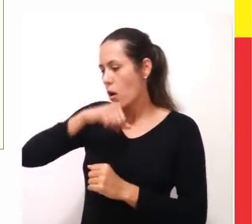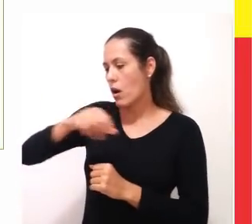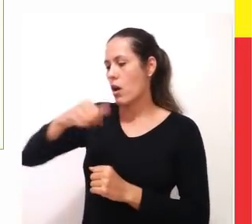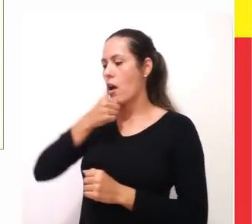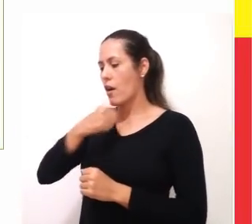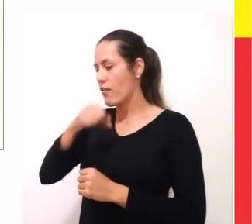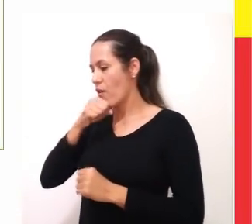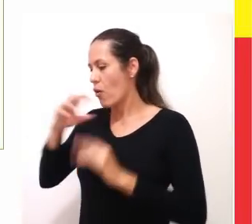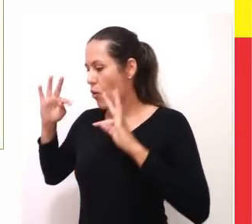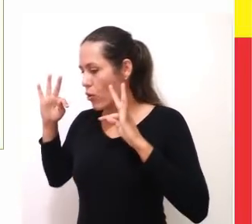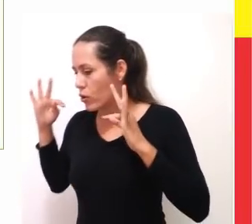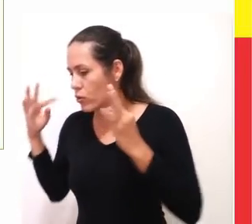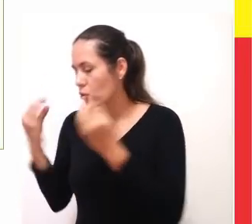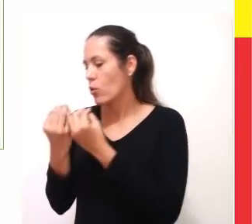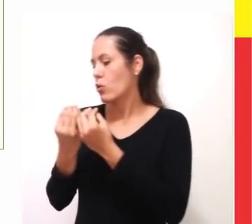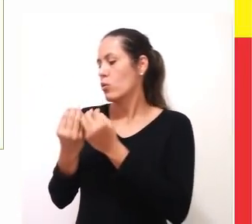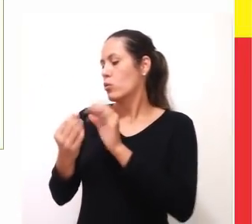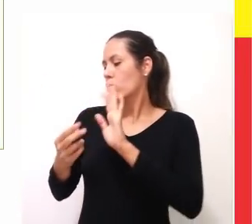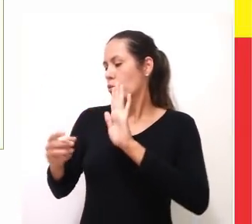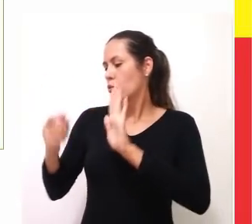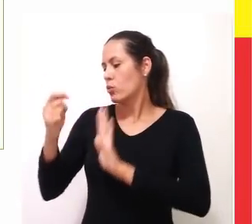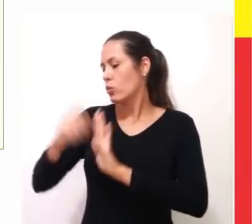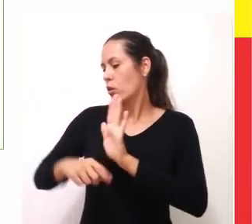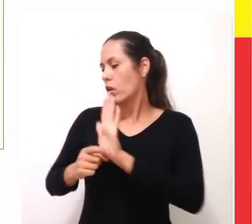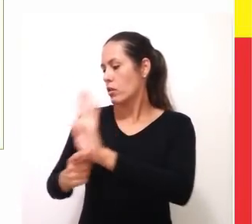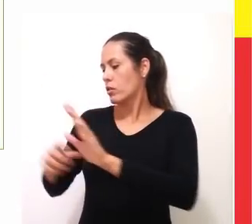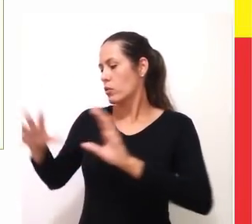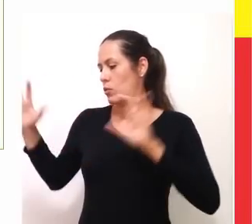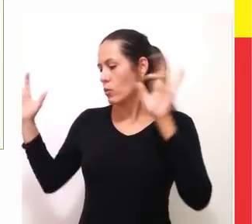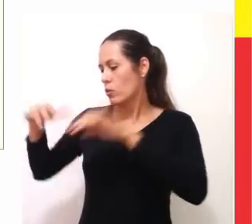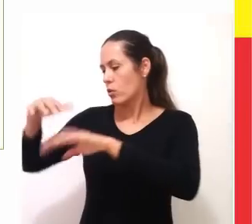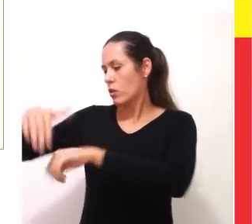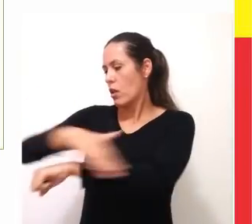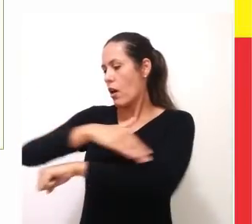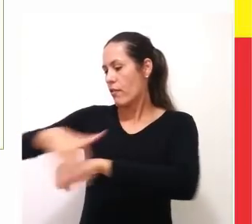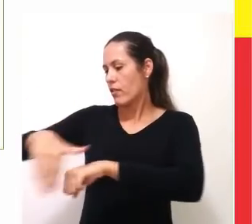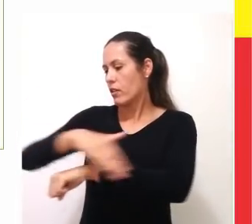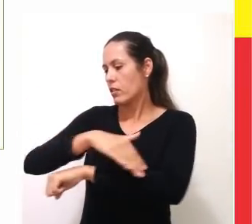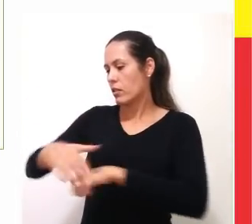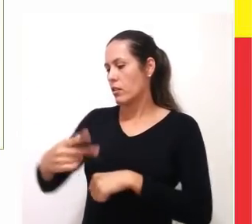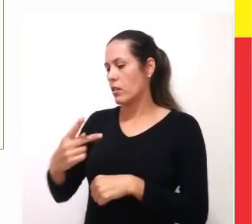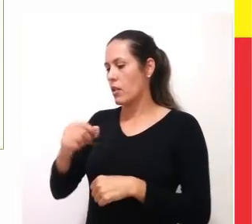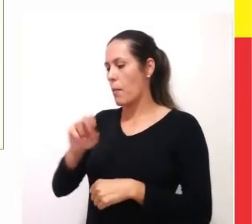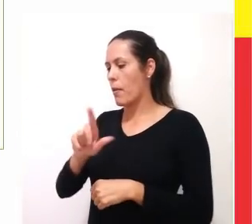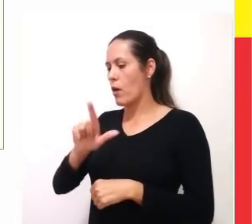da metrópole, como a Avenida Paulista e a Ponte Estaiada, Folha de